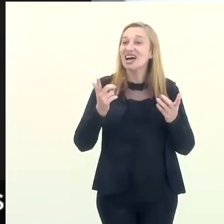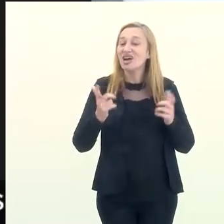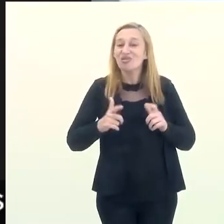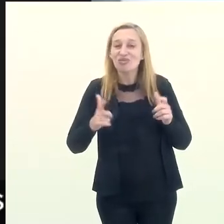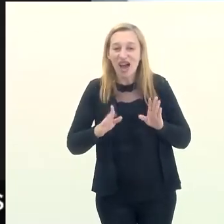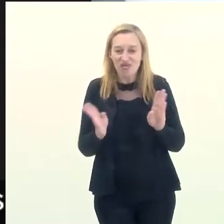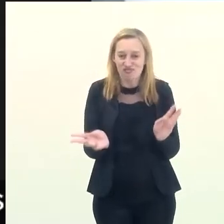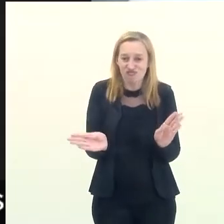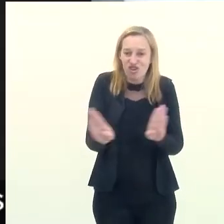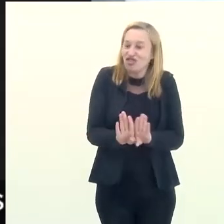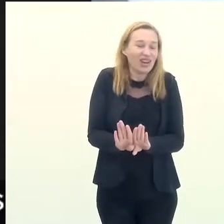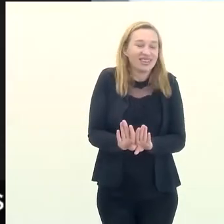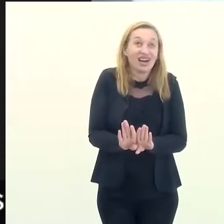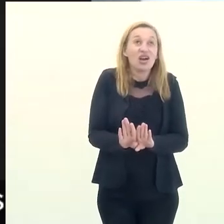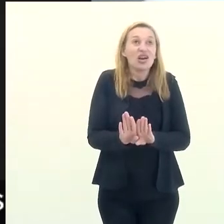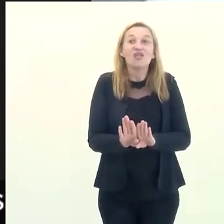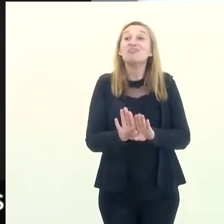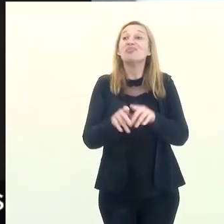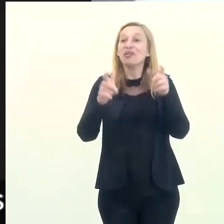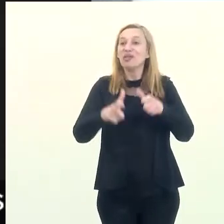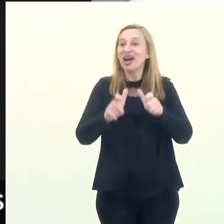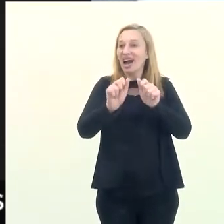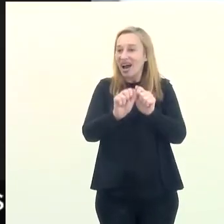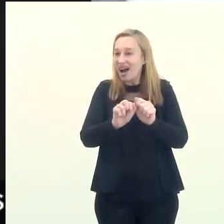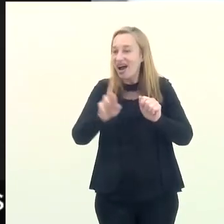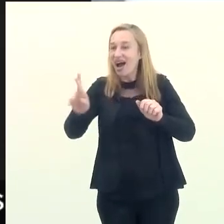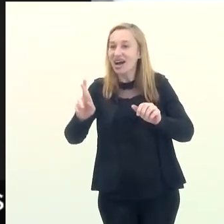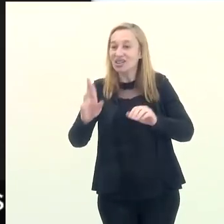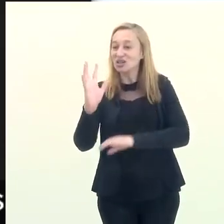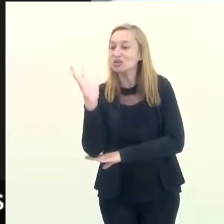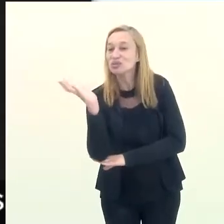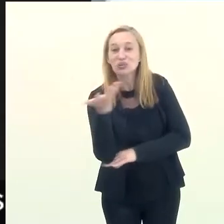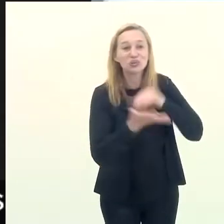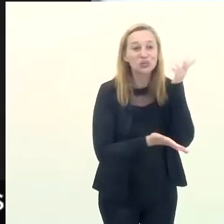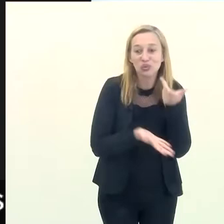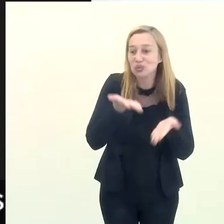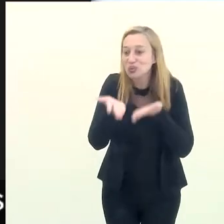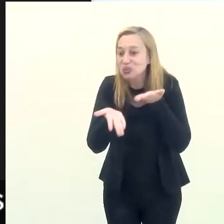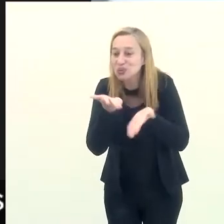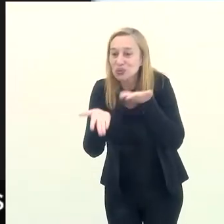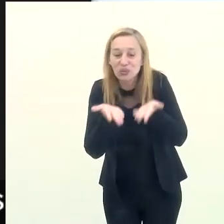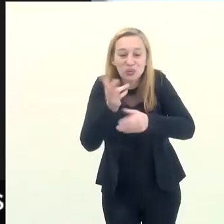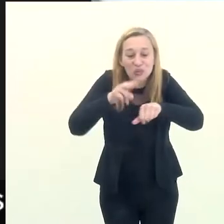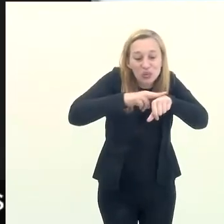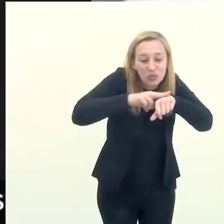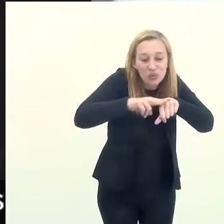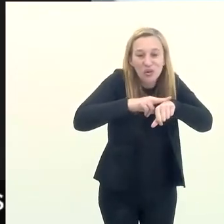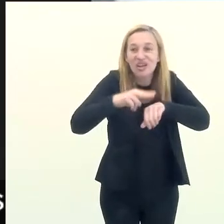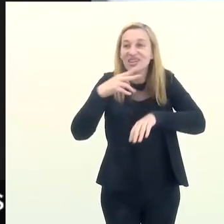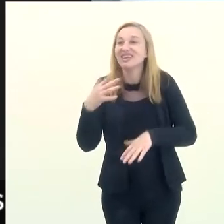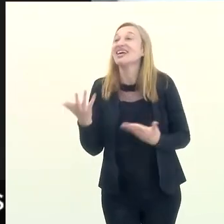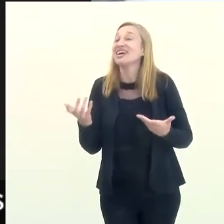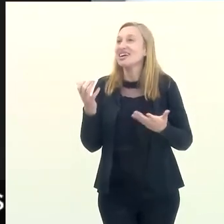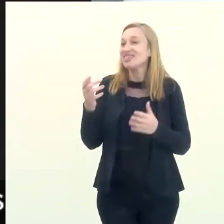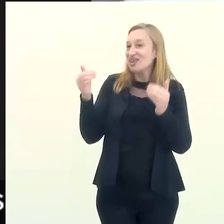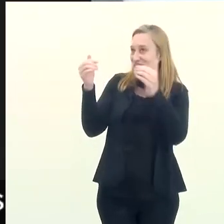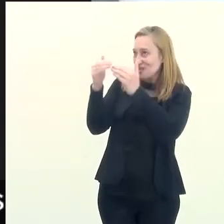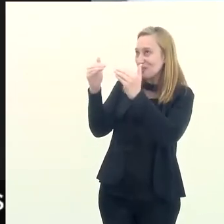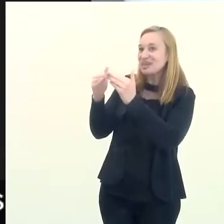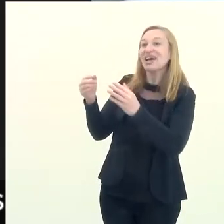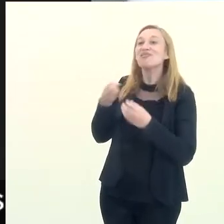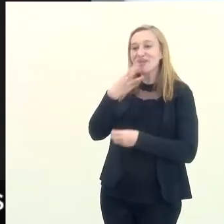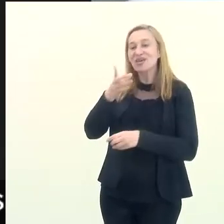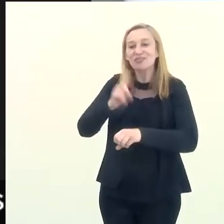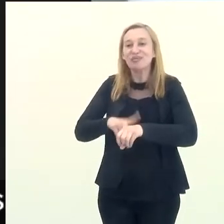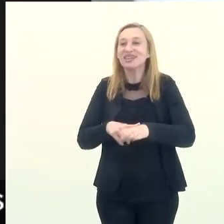é um ambiente confinado, né? É uma área, muito pelo contrário, uma área de conservação ambiental muito verde, muita natureza. Então, eu acho que vai